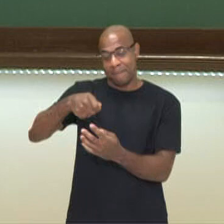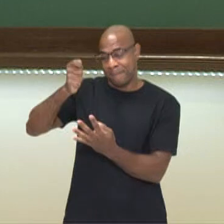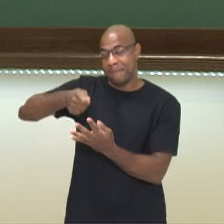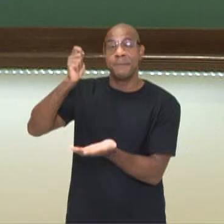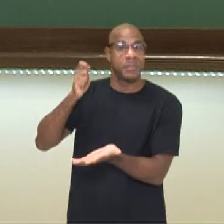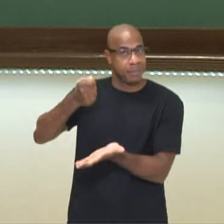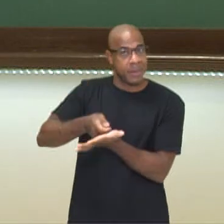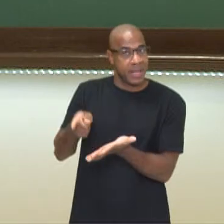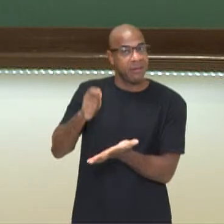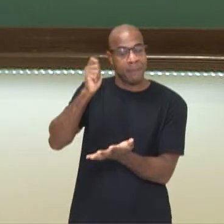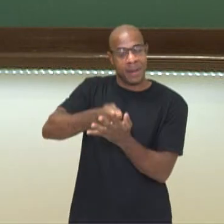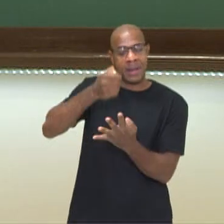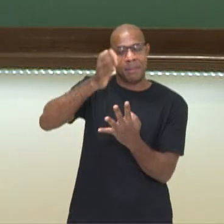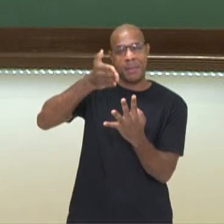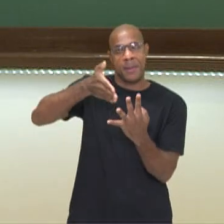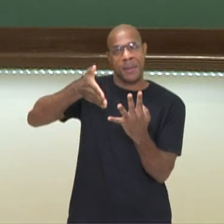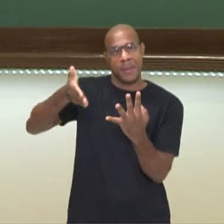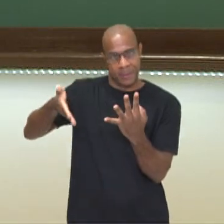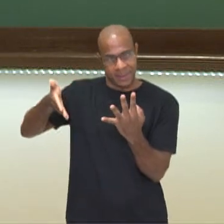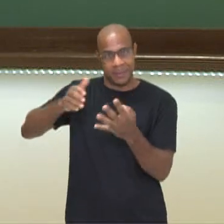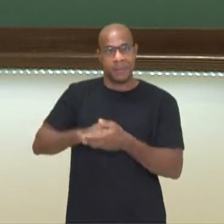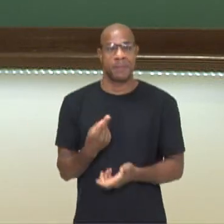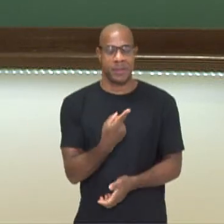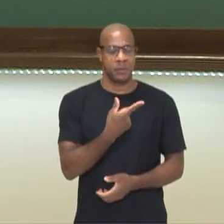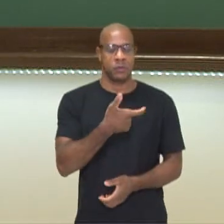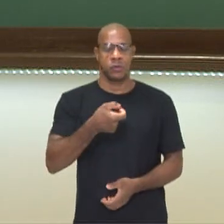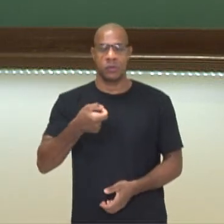vezes esses R$ 1.200.